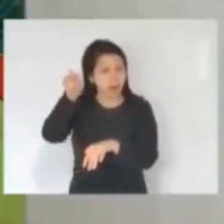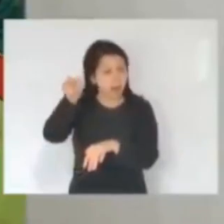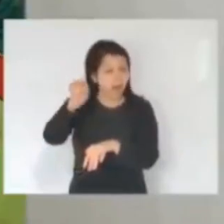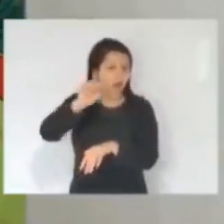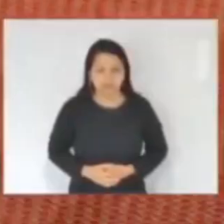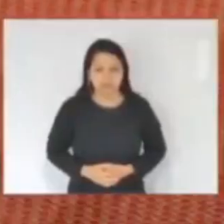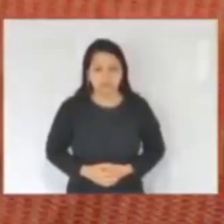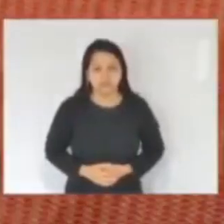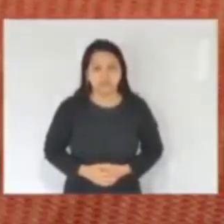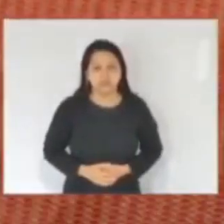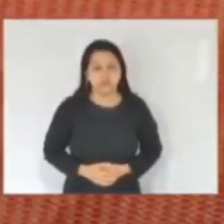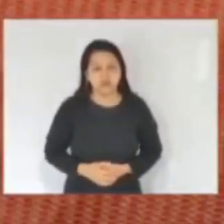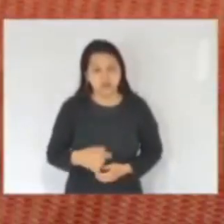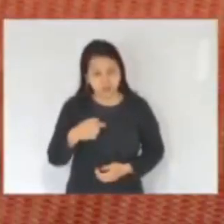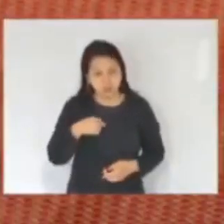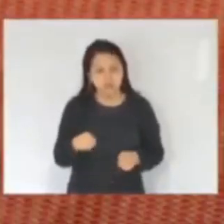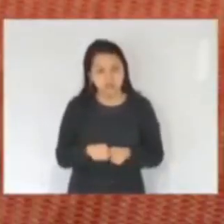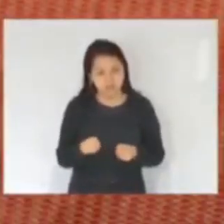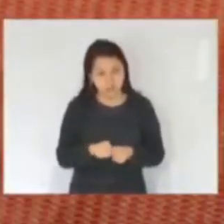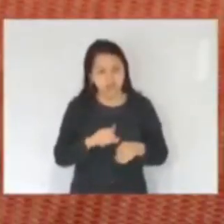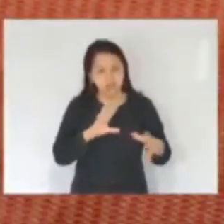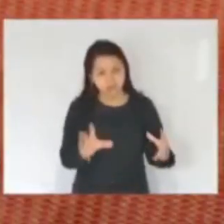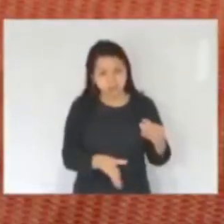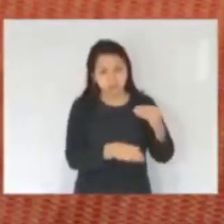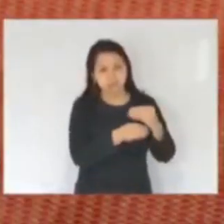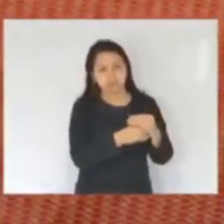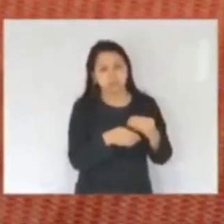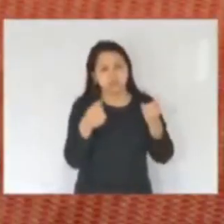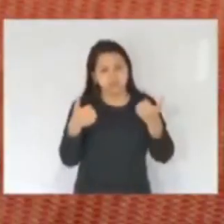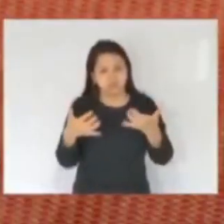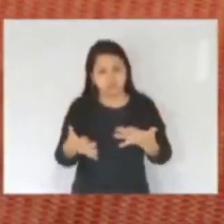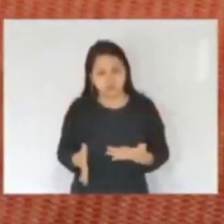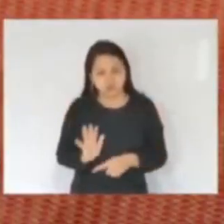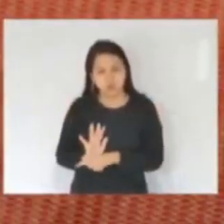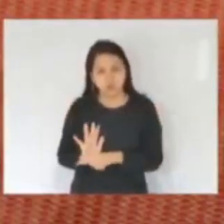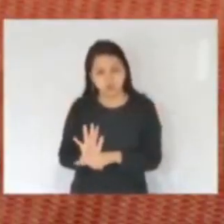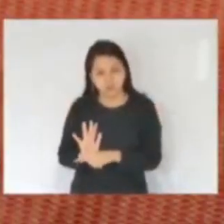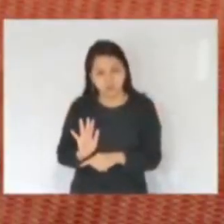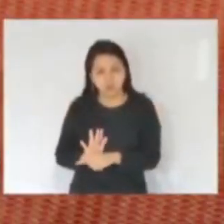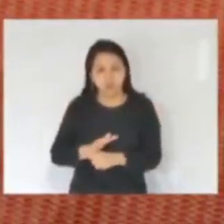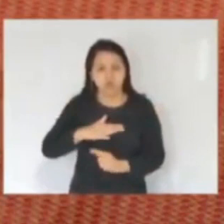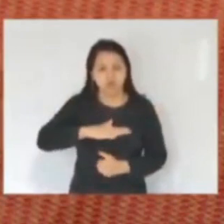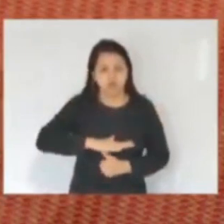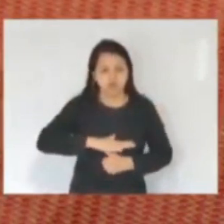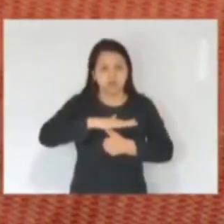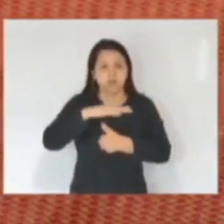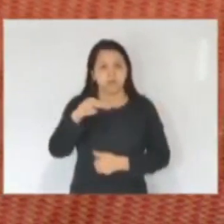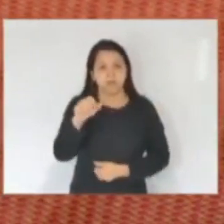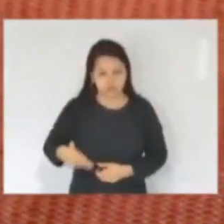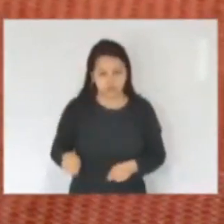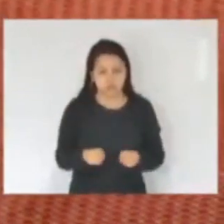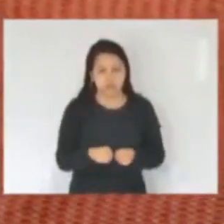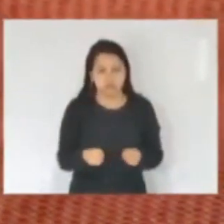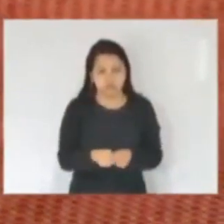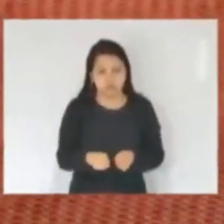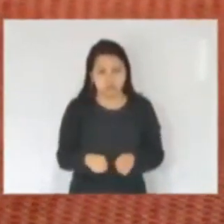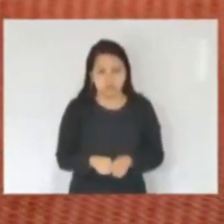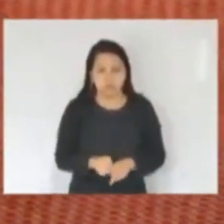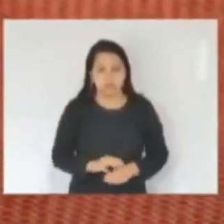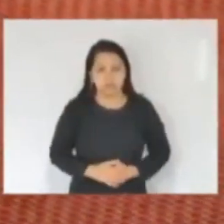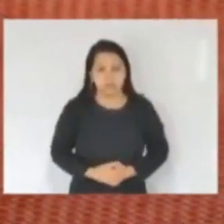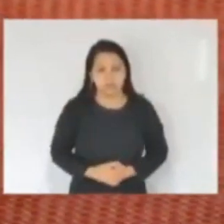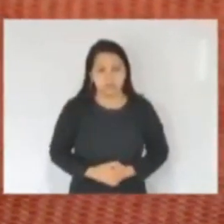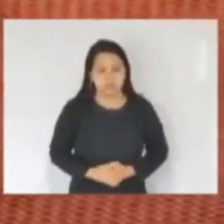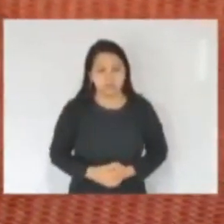corporativismo de professores. Quero somar-me aqui a Vossa Excelência no apoio ao reitor Marcelo, que é pastor, inclusive. Se observarmos